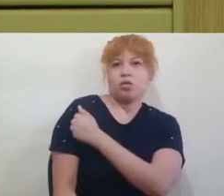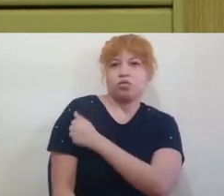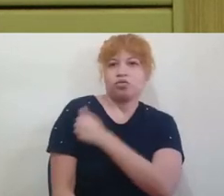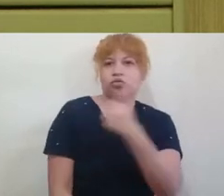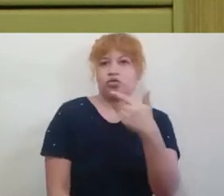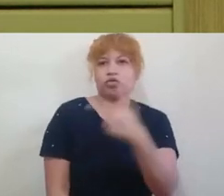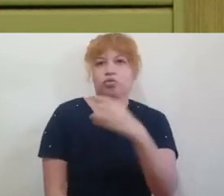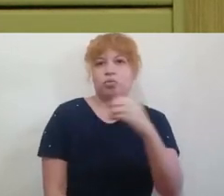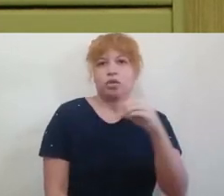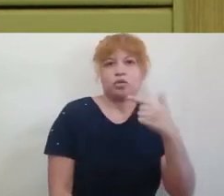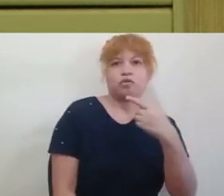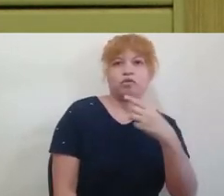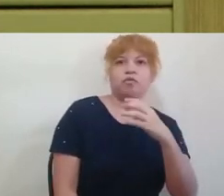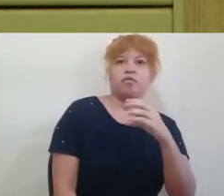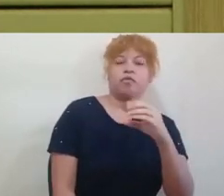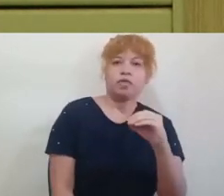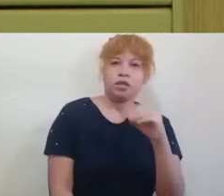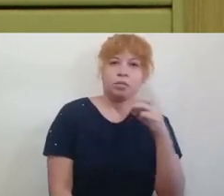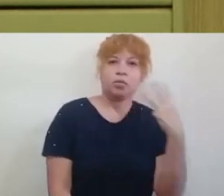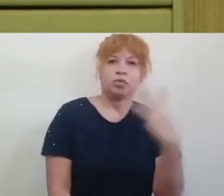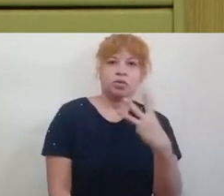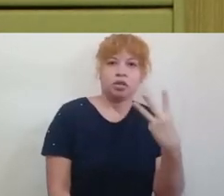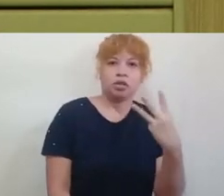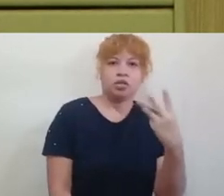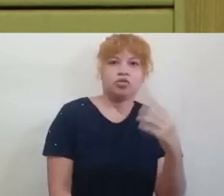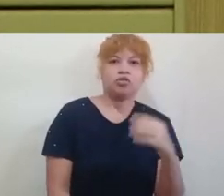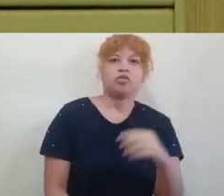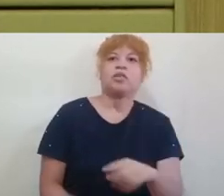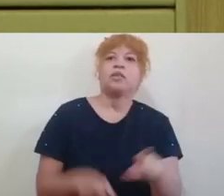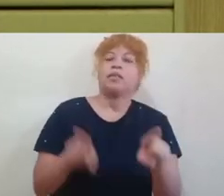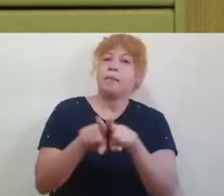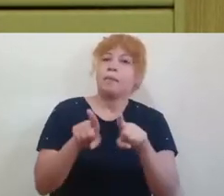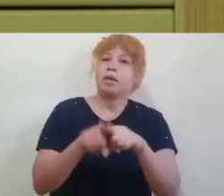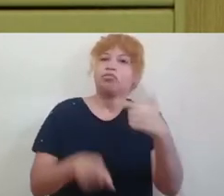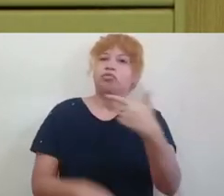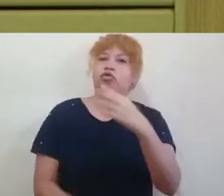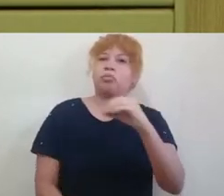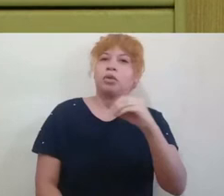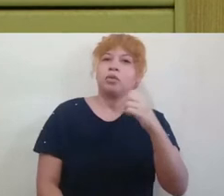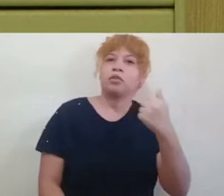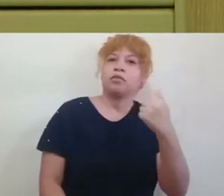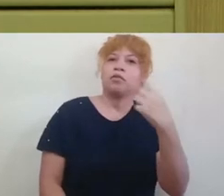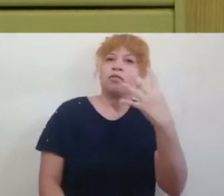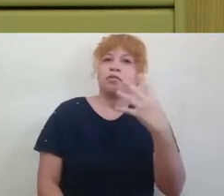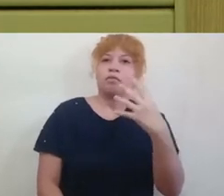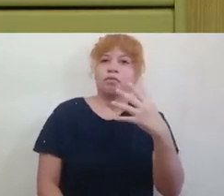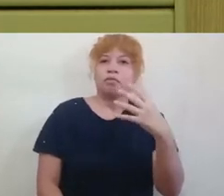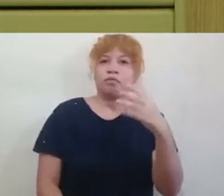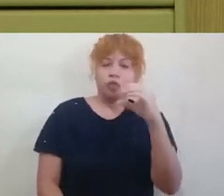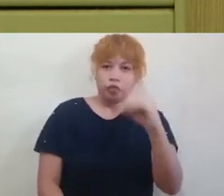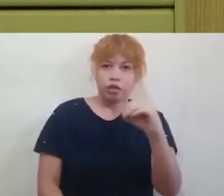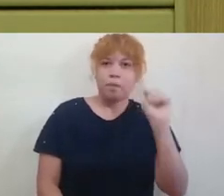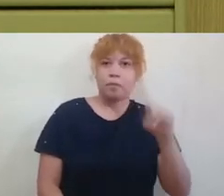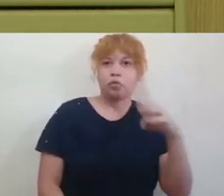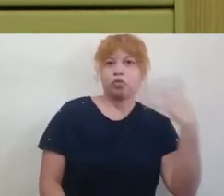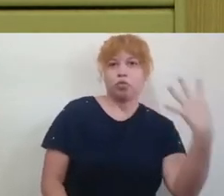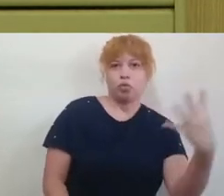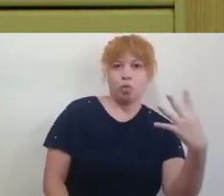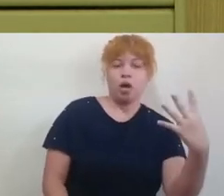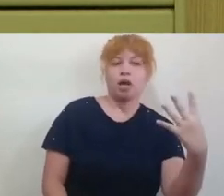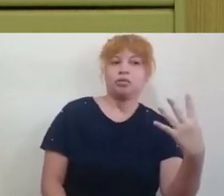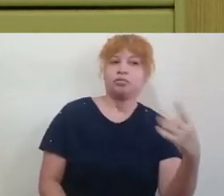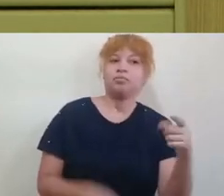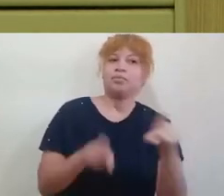que hoje é um momento de celebração, mas também de muita responsabilidade para cada um e cada uma